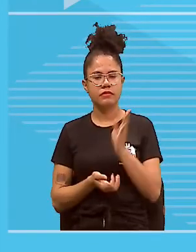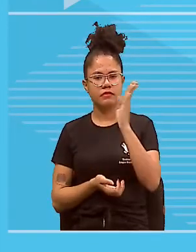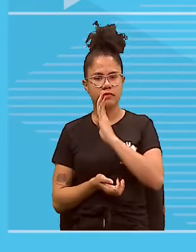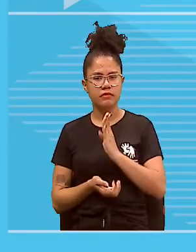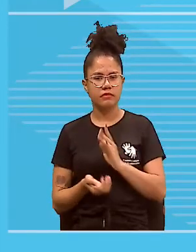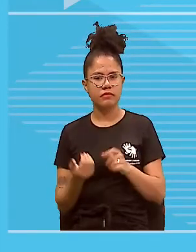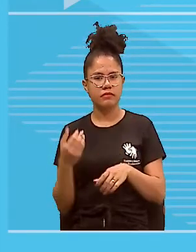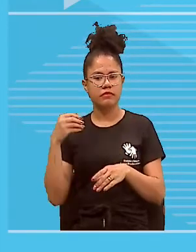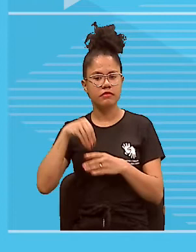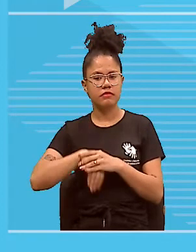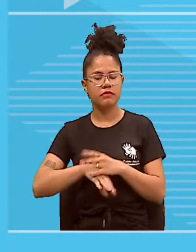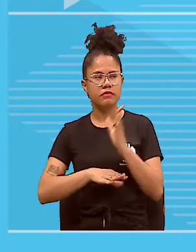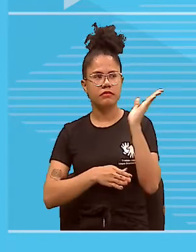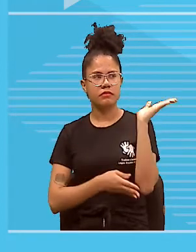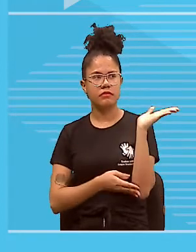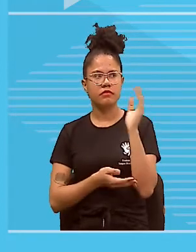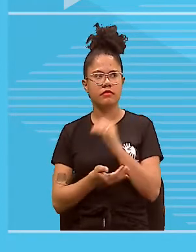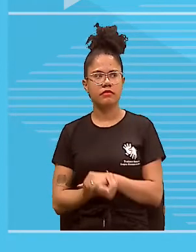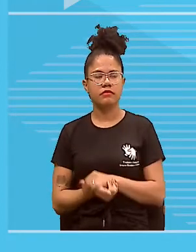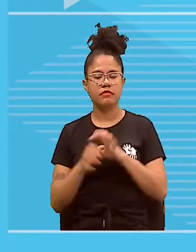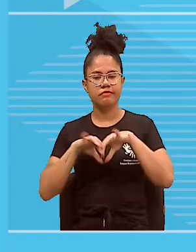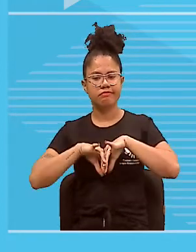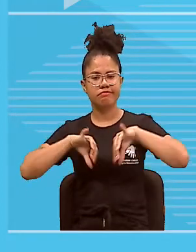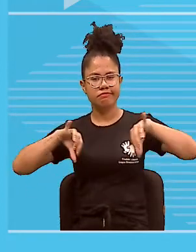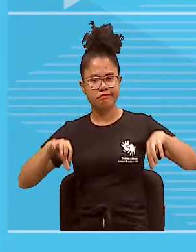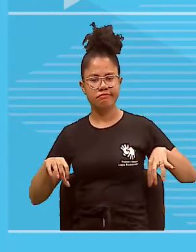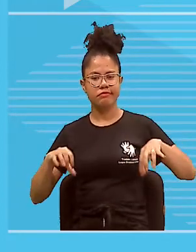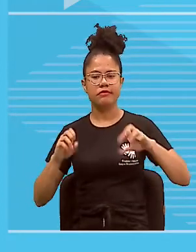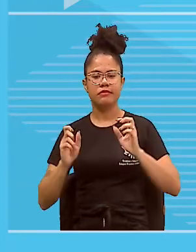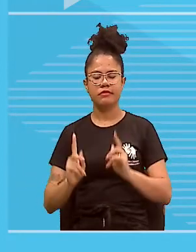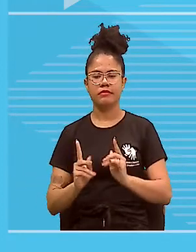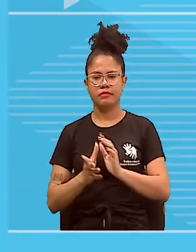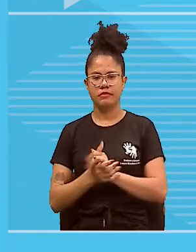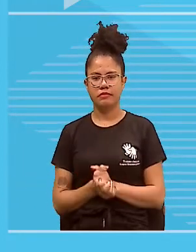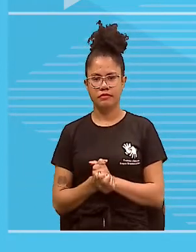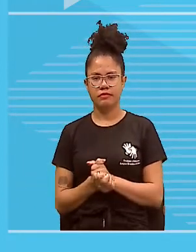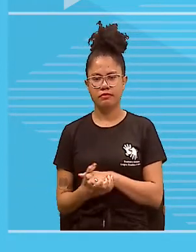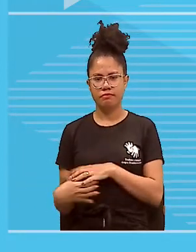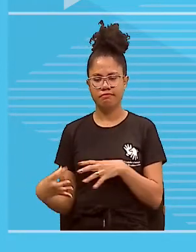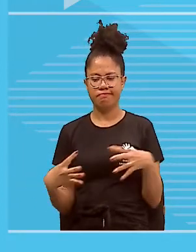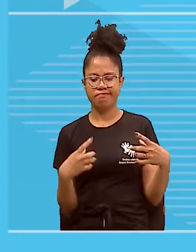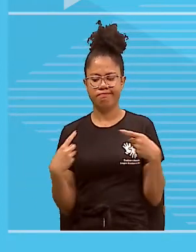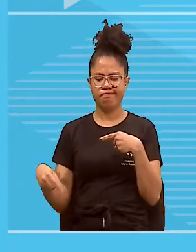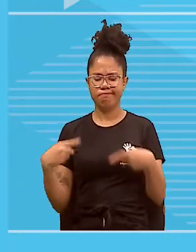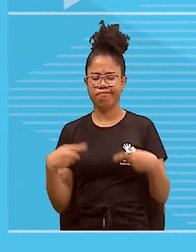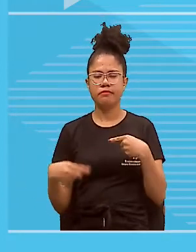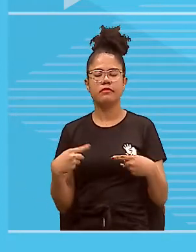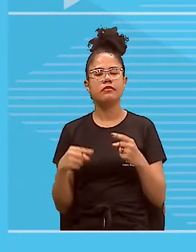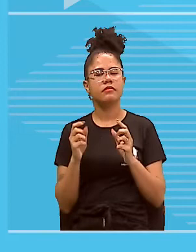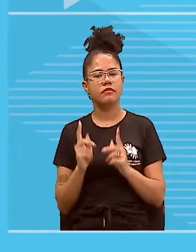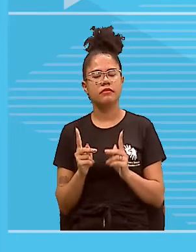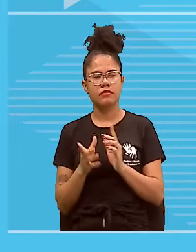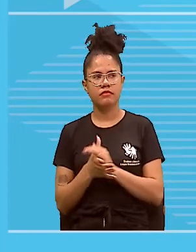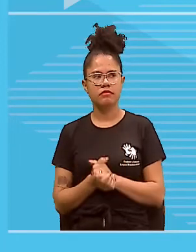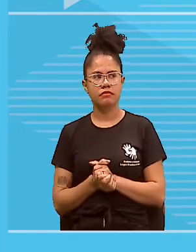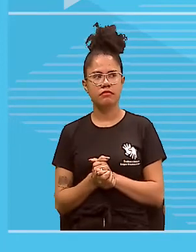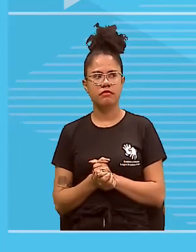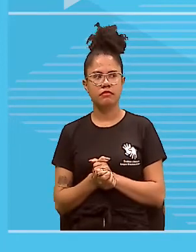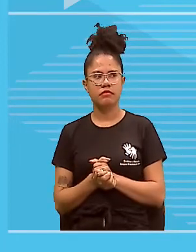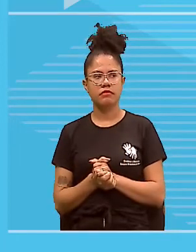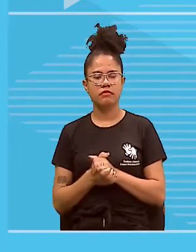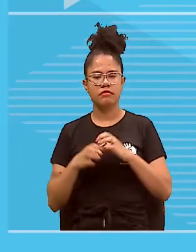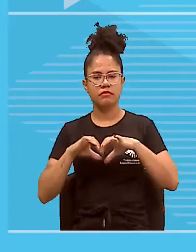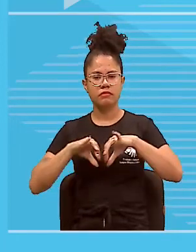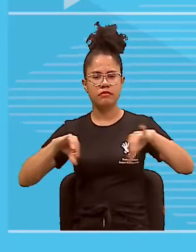imerso nessa nessa dicotomia nessa rivalidade nessa bipartição